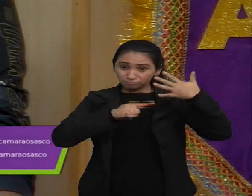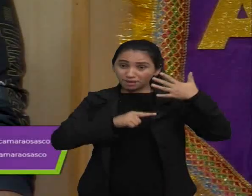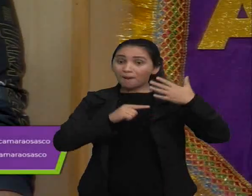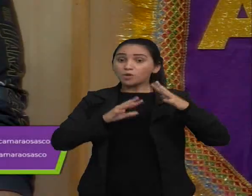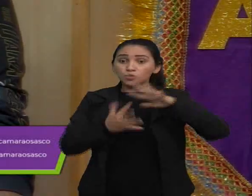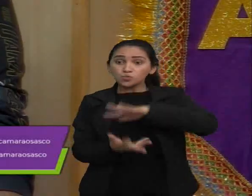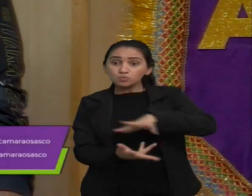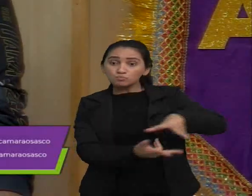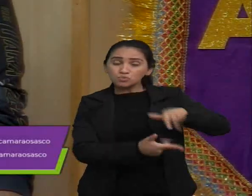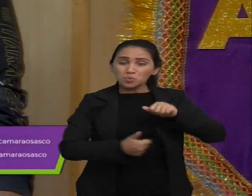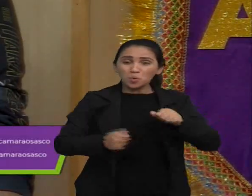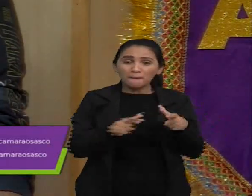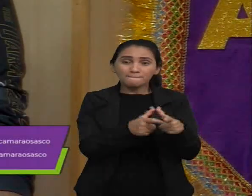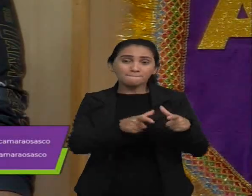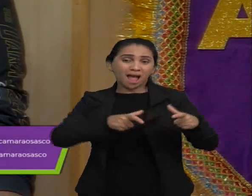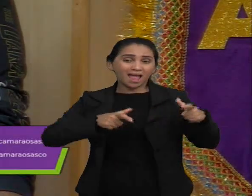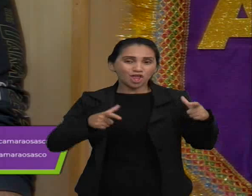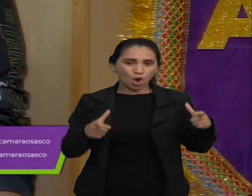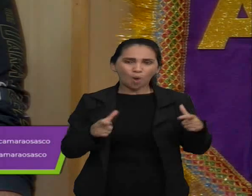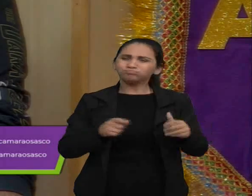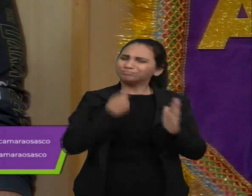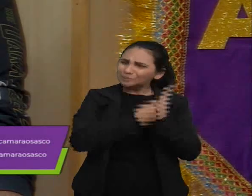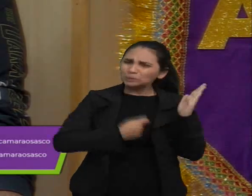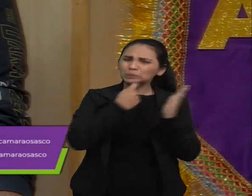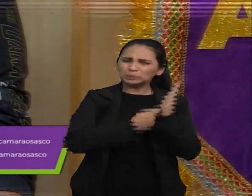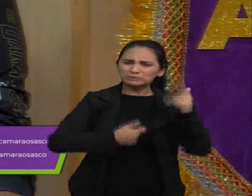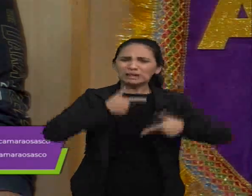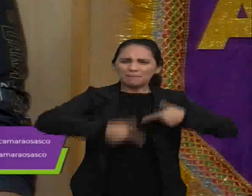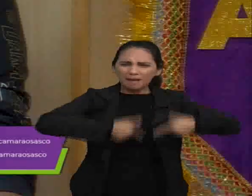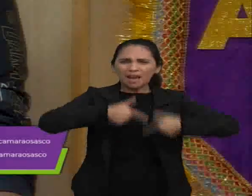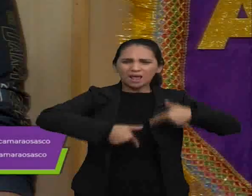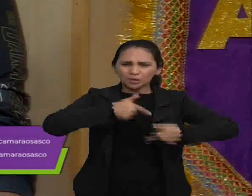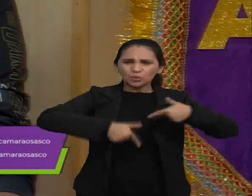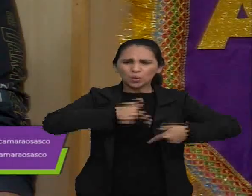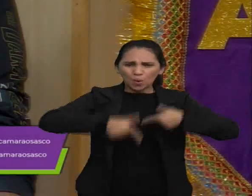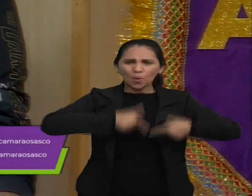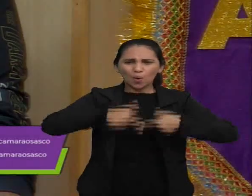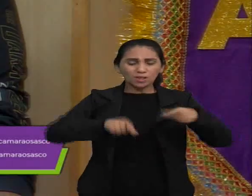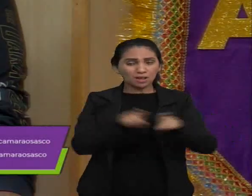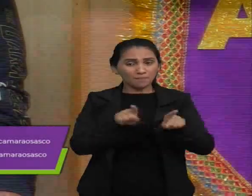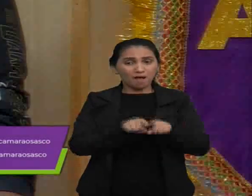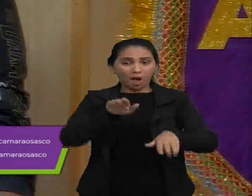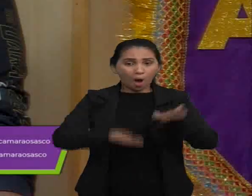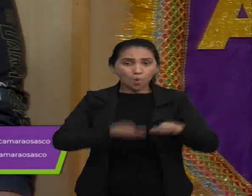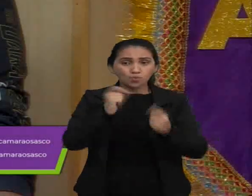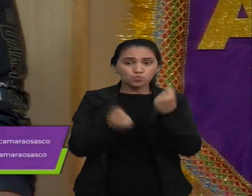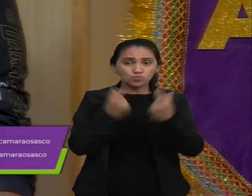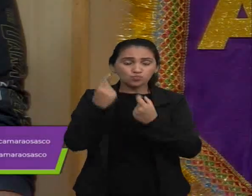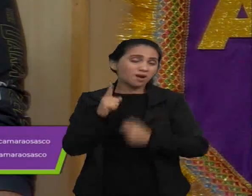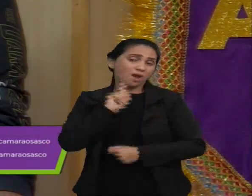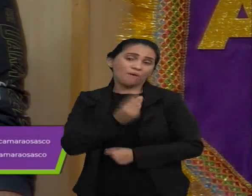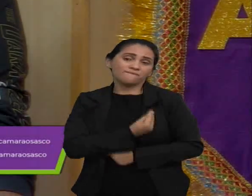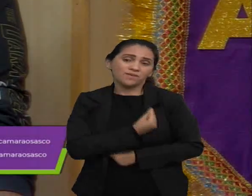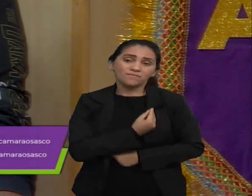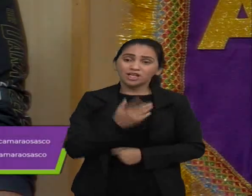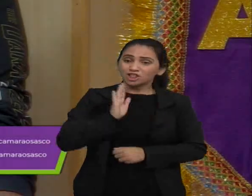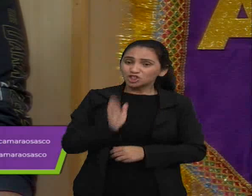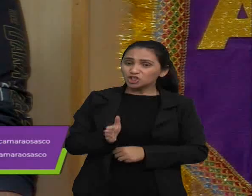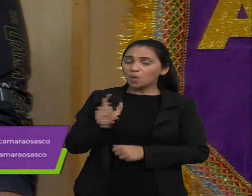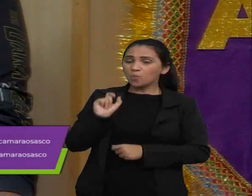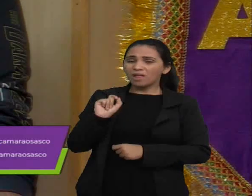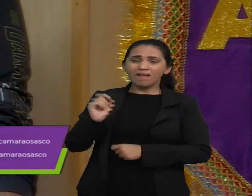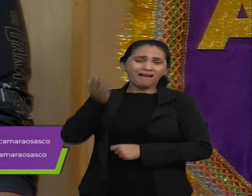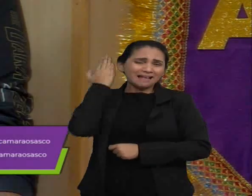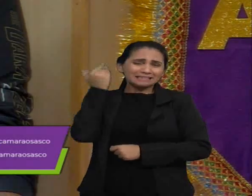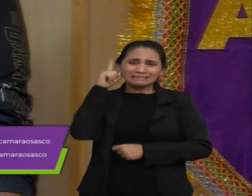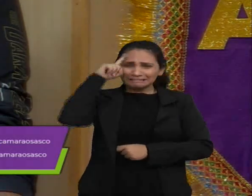Isso foi graça à luta dos trabalhadores, muitos deles que já não estão mais aqui entre nós e nem estão mais na empresa, que pegaram